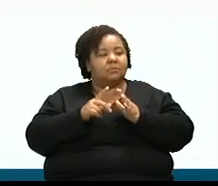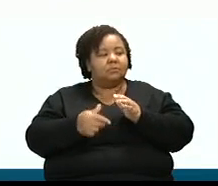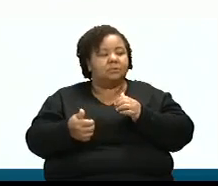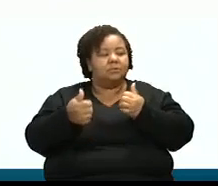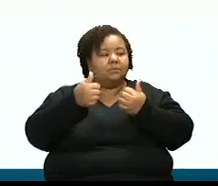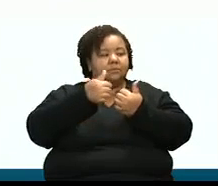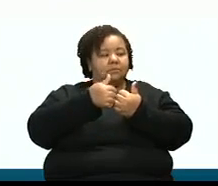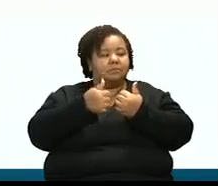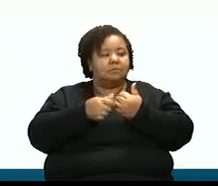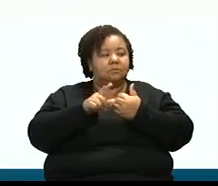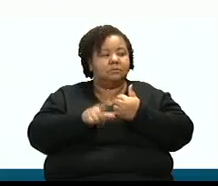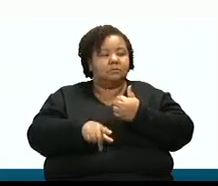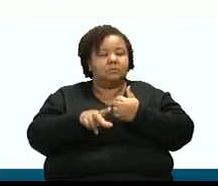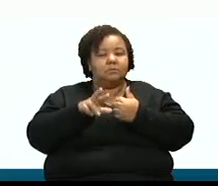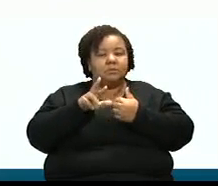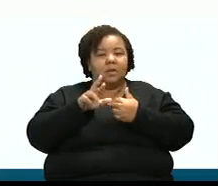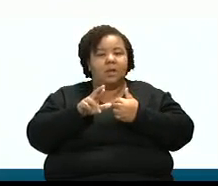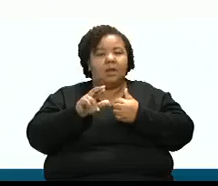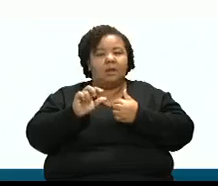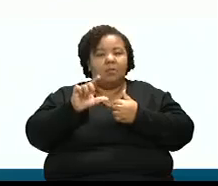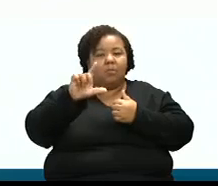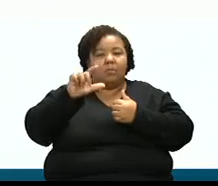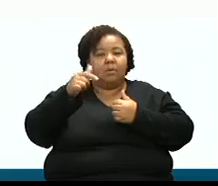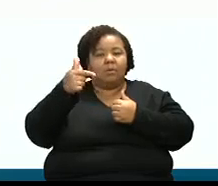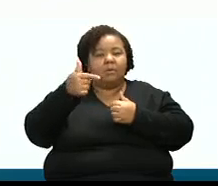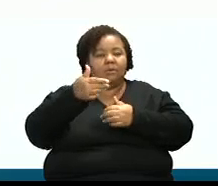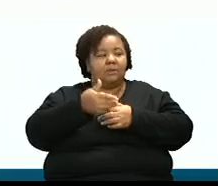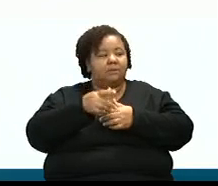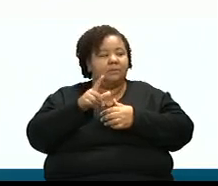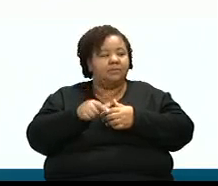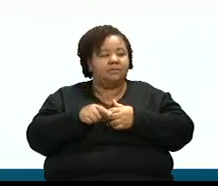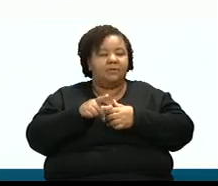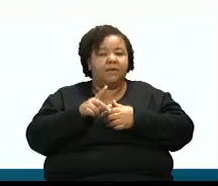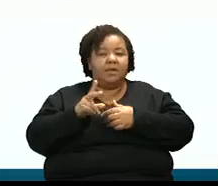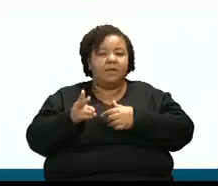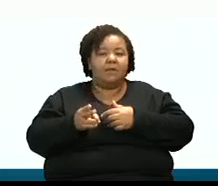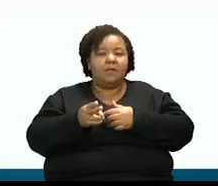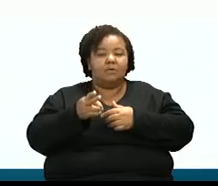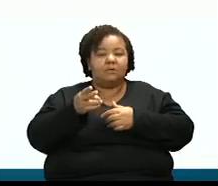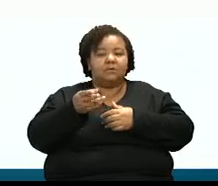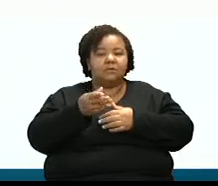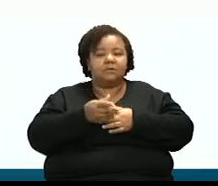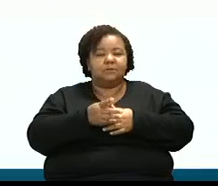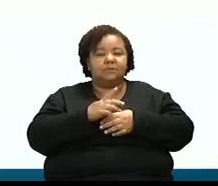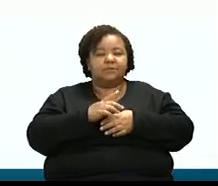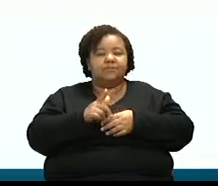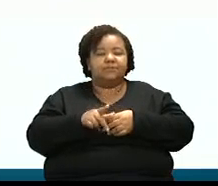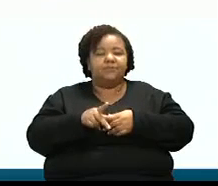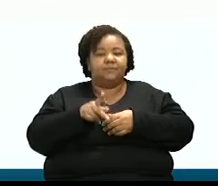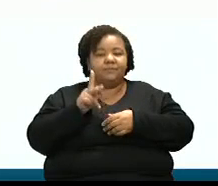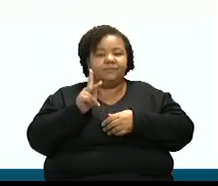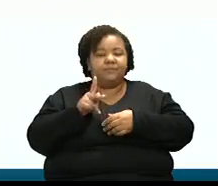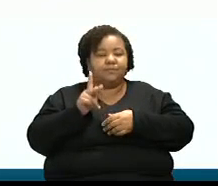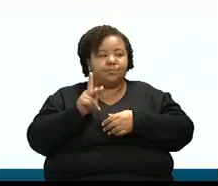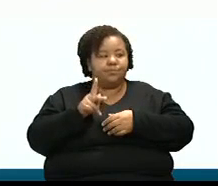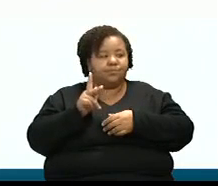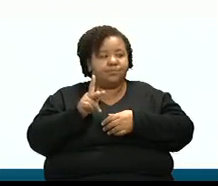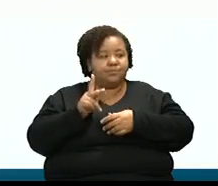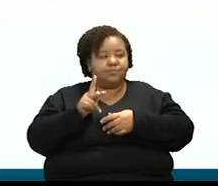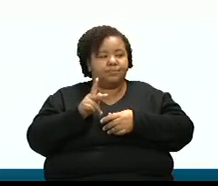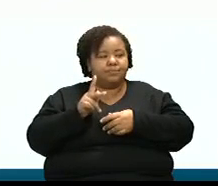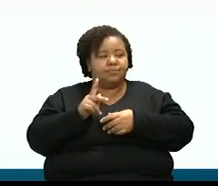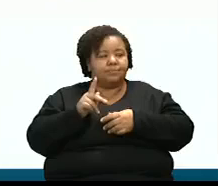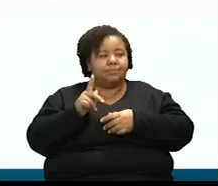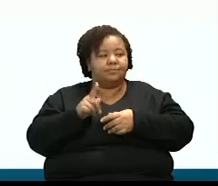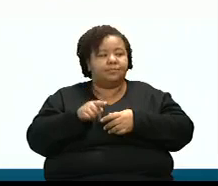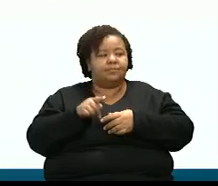expresso por R maiúsculo ao quadrado, que agora é uma constante. Então, eu tenho K, que é uma constante, e